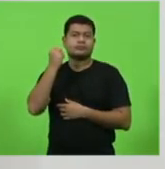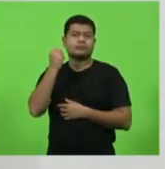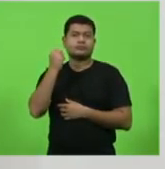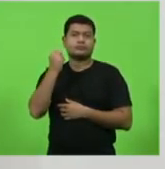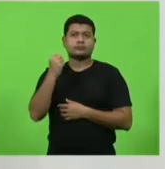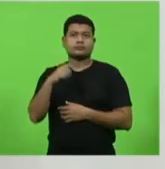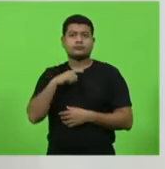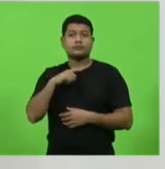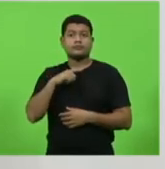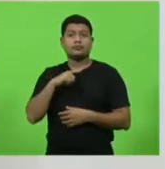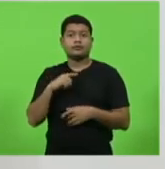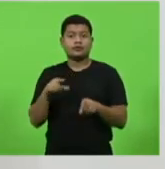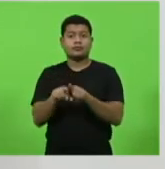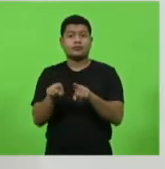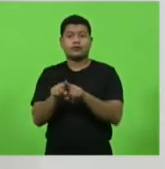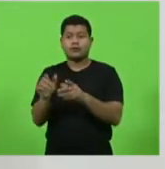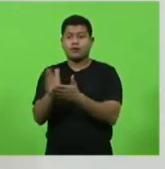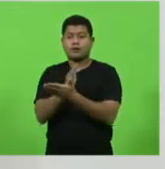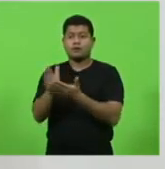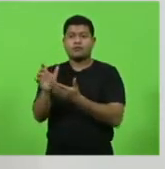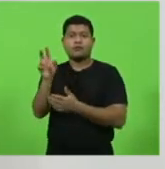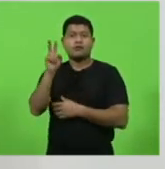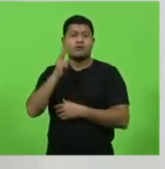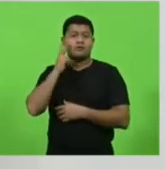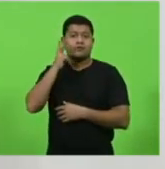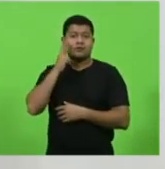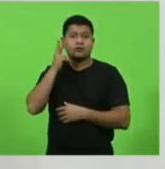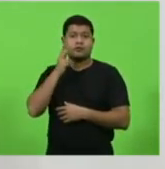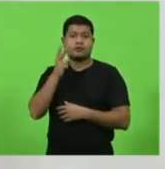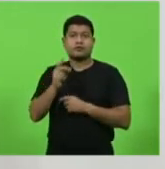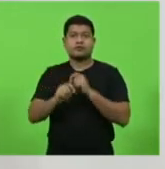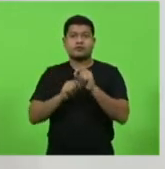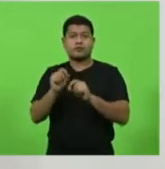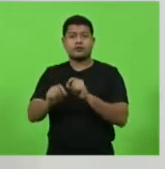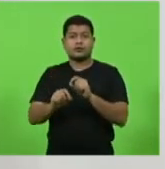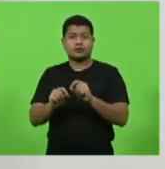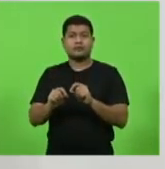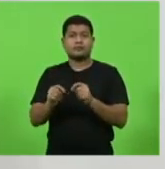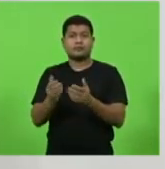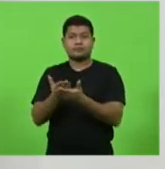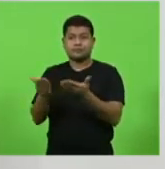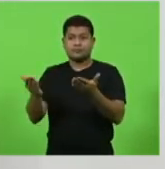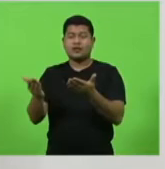tem vereadores que foram caçados por fraude,